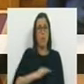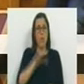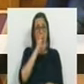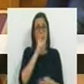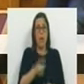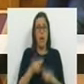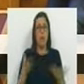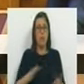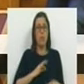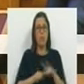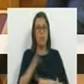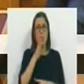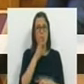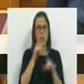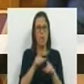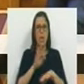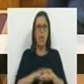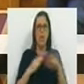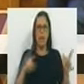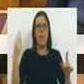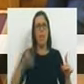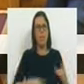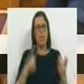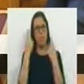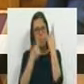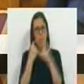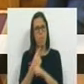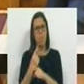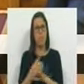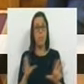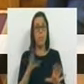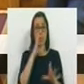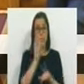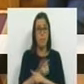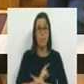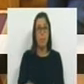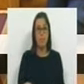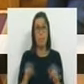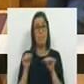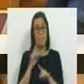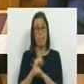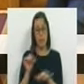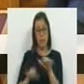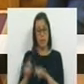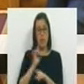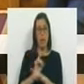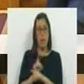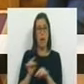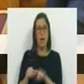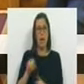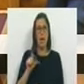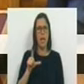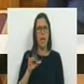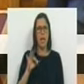Ministro da Agricultura e os Srs. Deputados da Esquerda deviam considerar. Porque se se proibir a utilização do